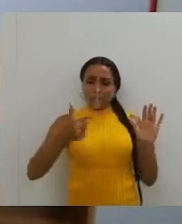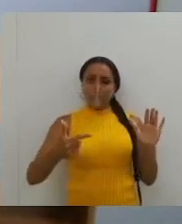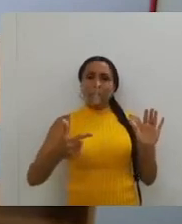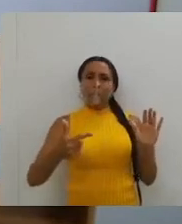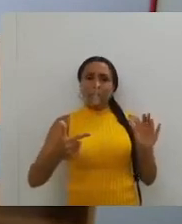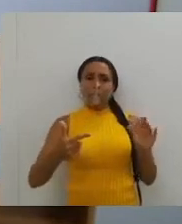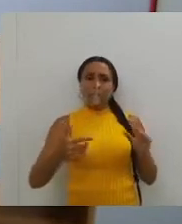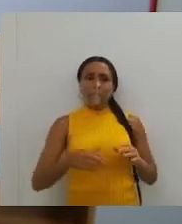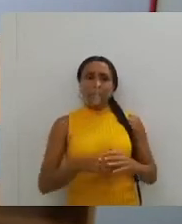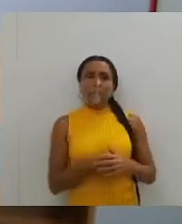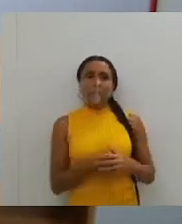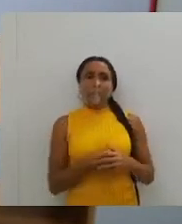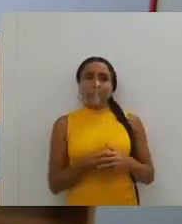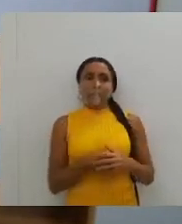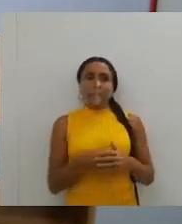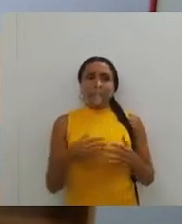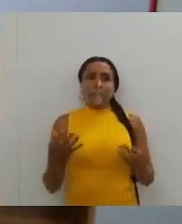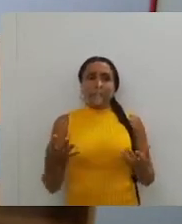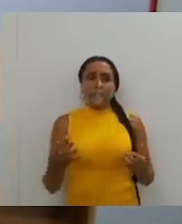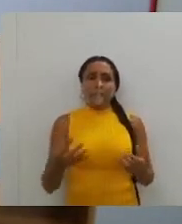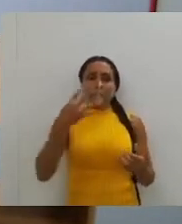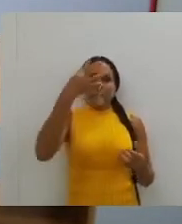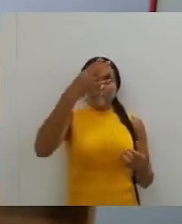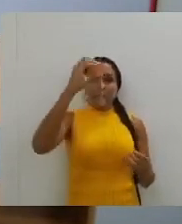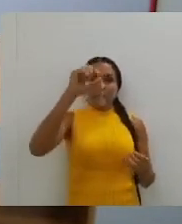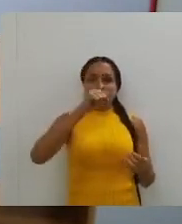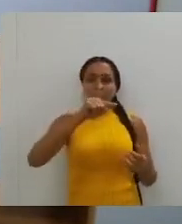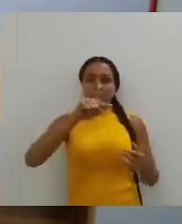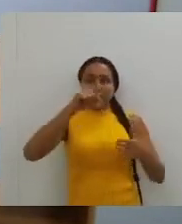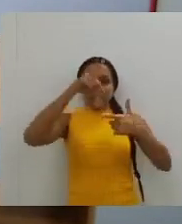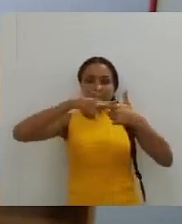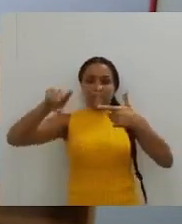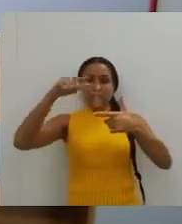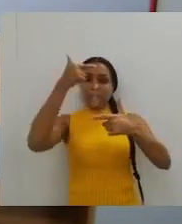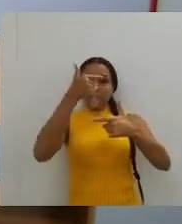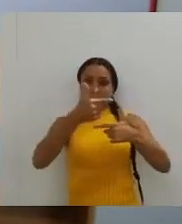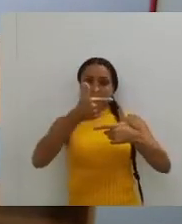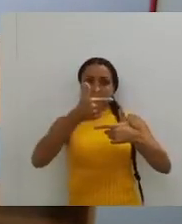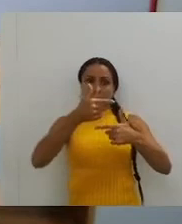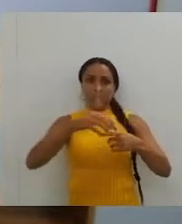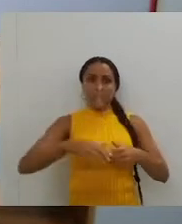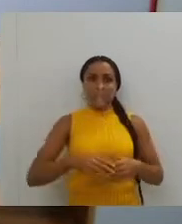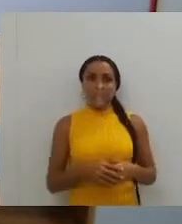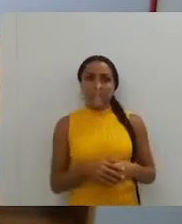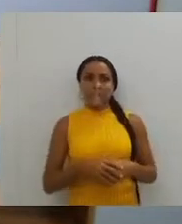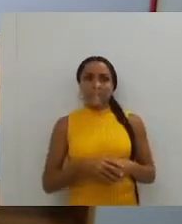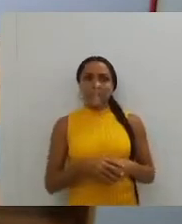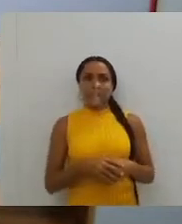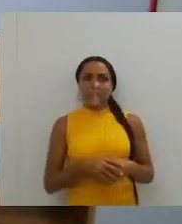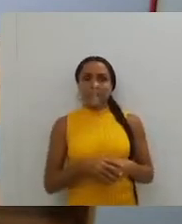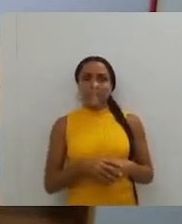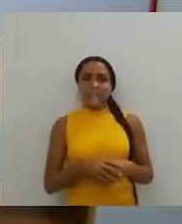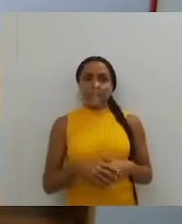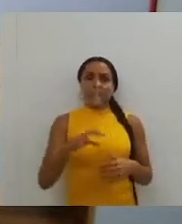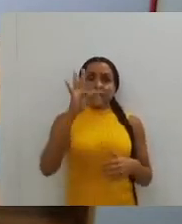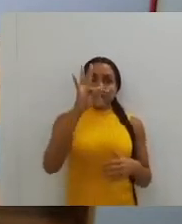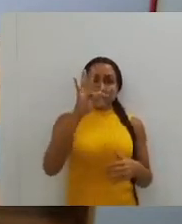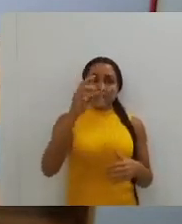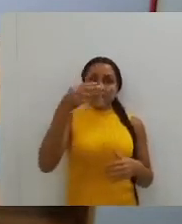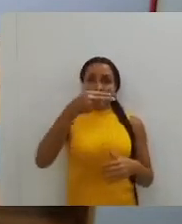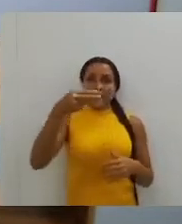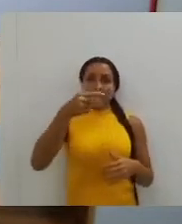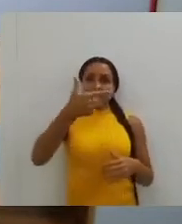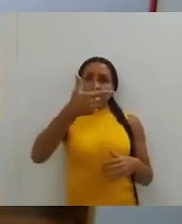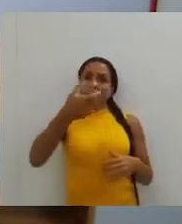essa força de tração, guerreiros, 40 dividido por 2, resposta